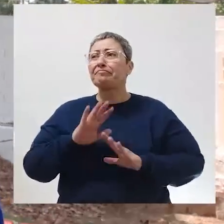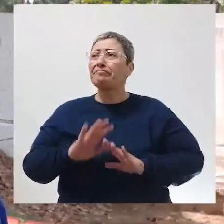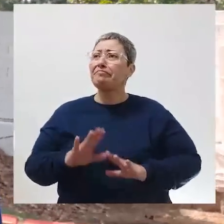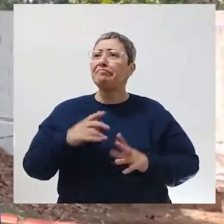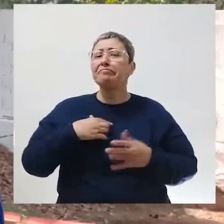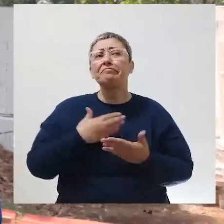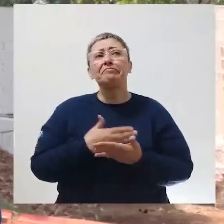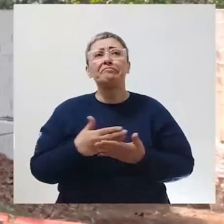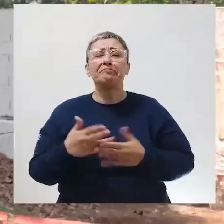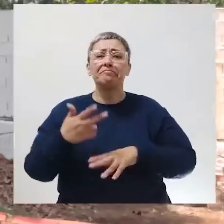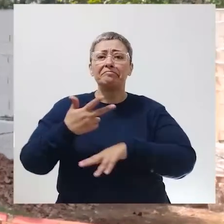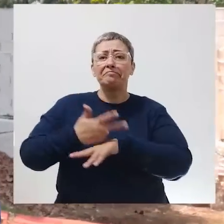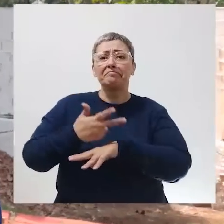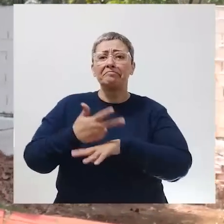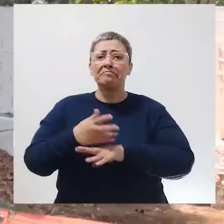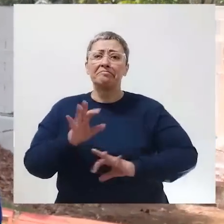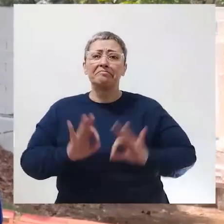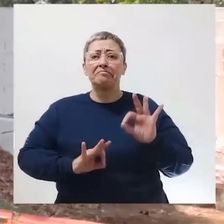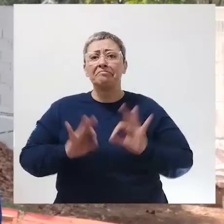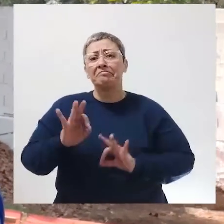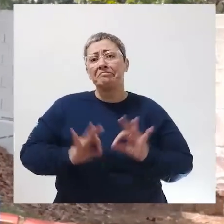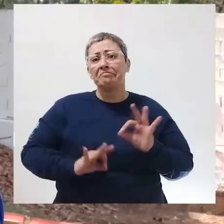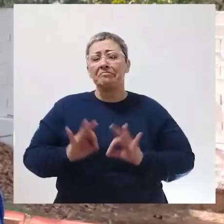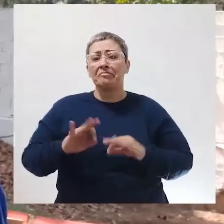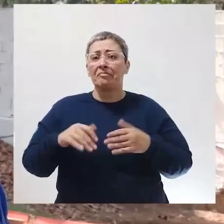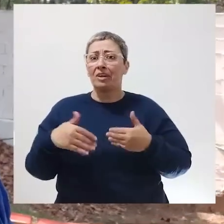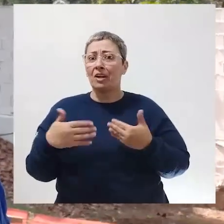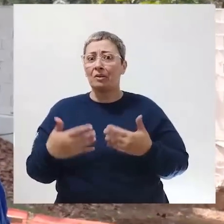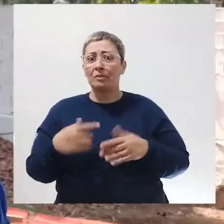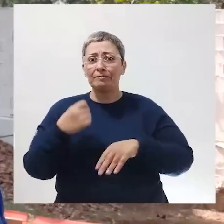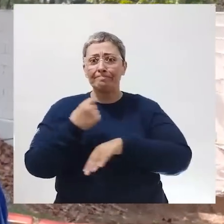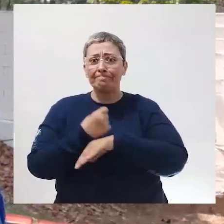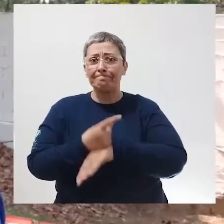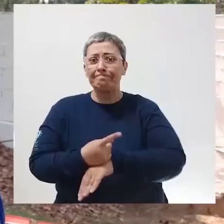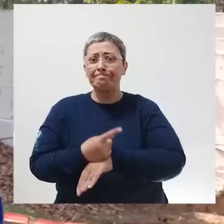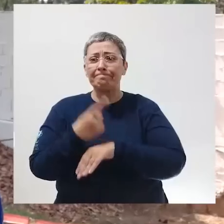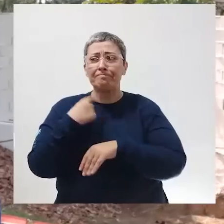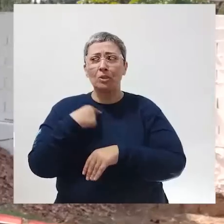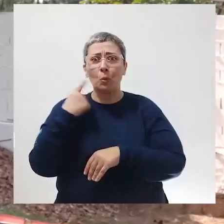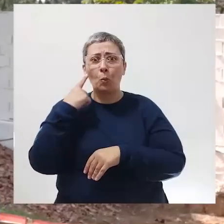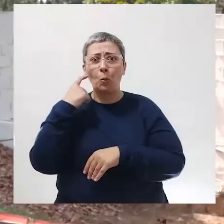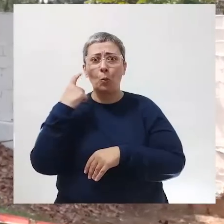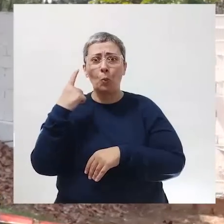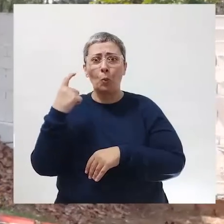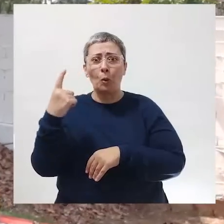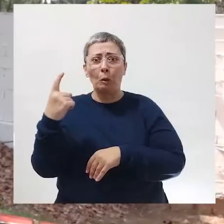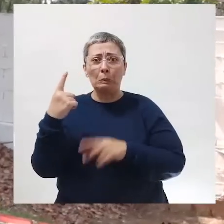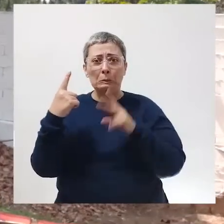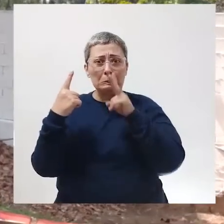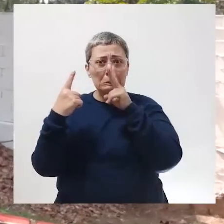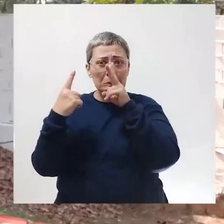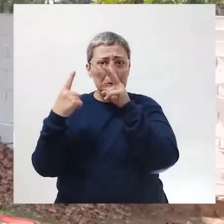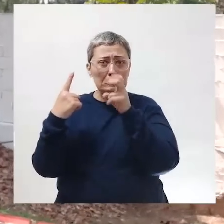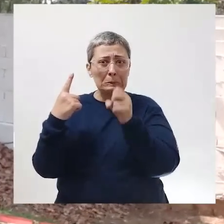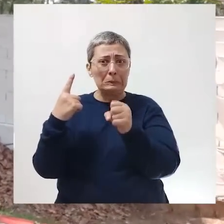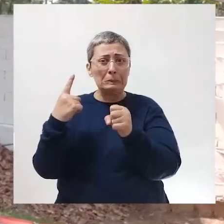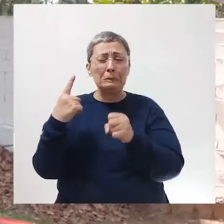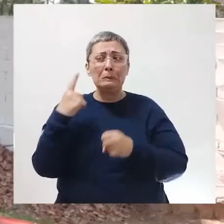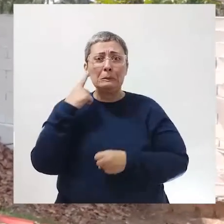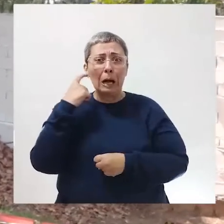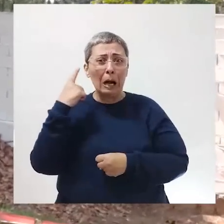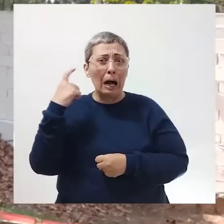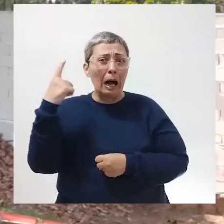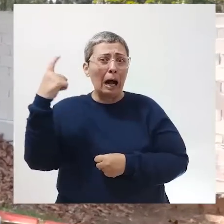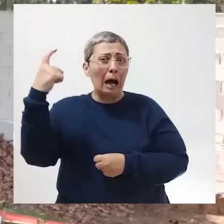aqui, começando as nossas gravações, quando de repente eu ouvi um barulho